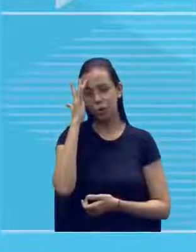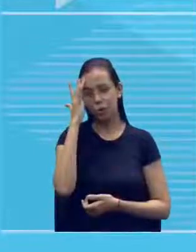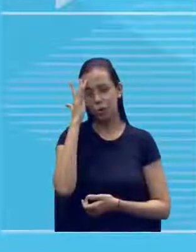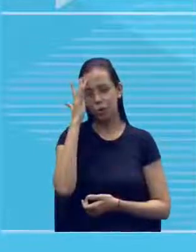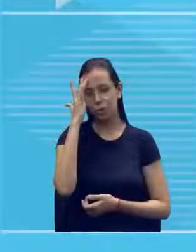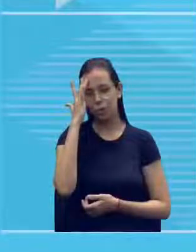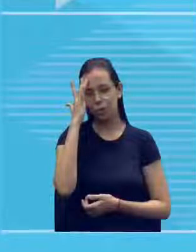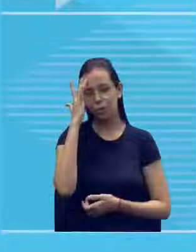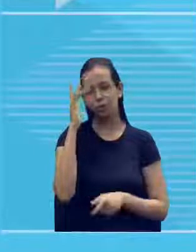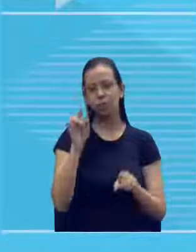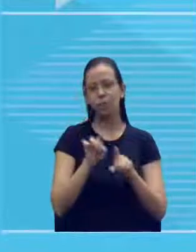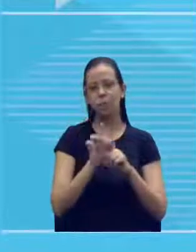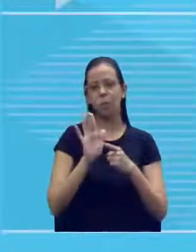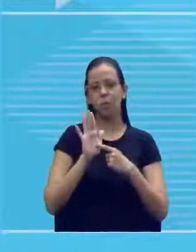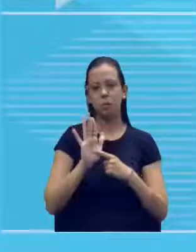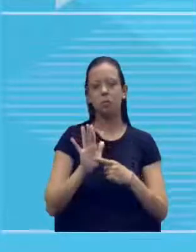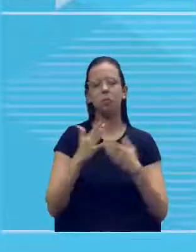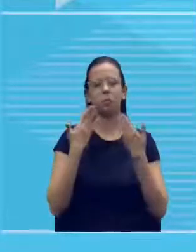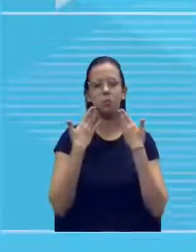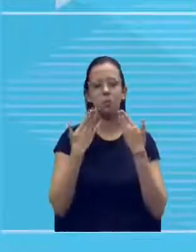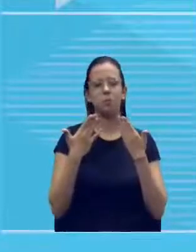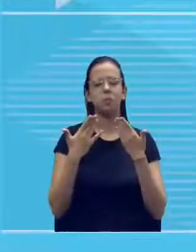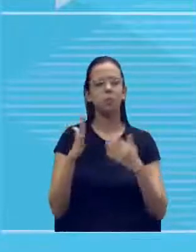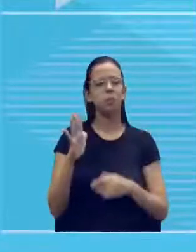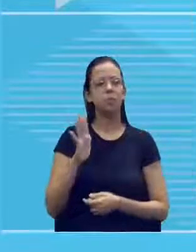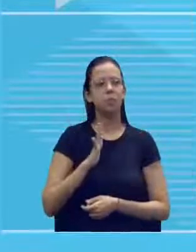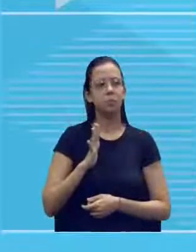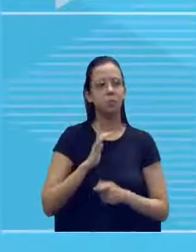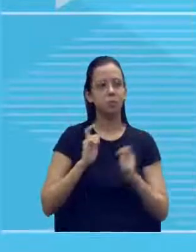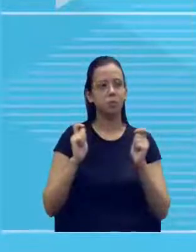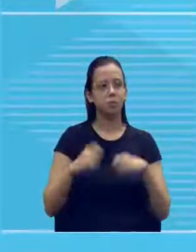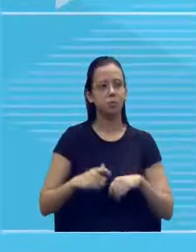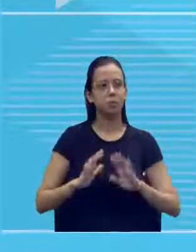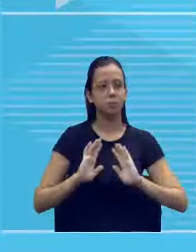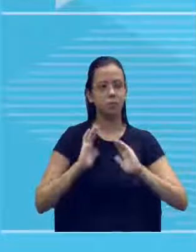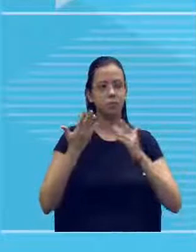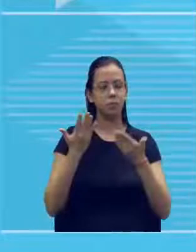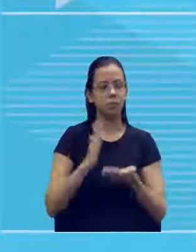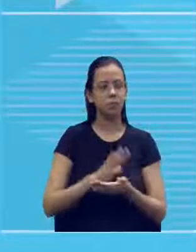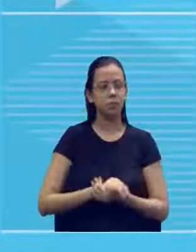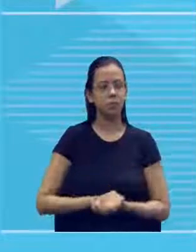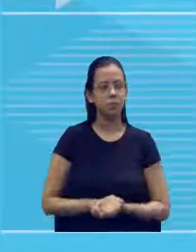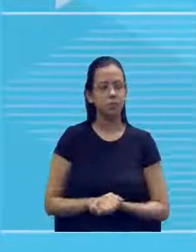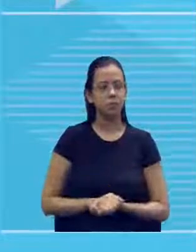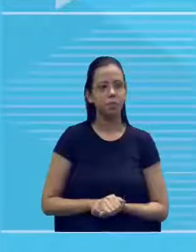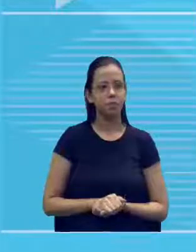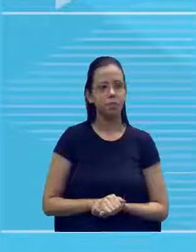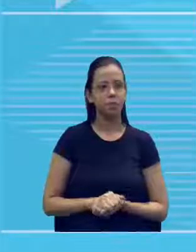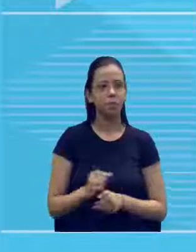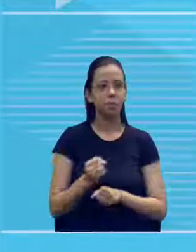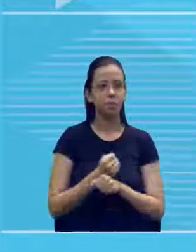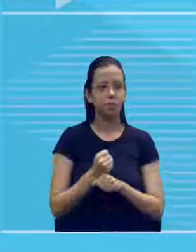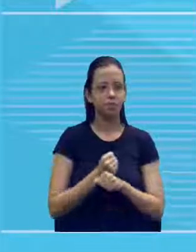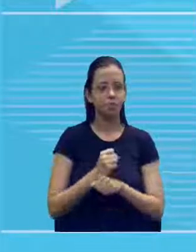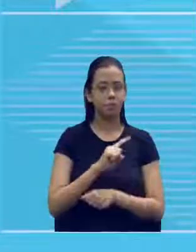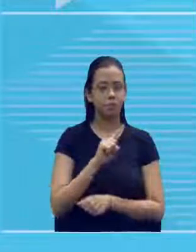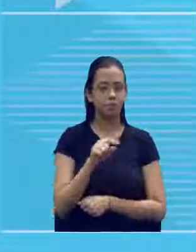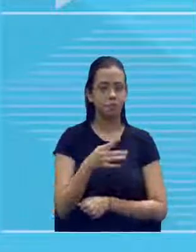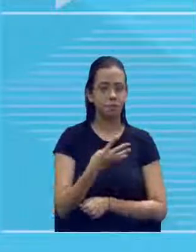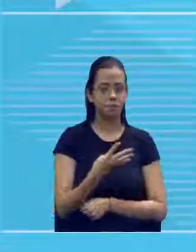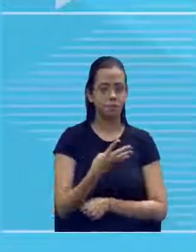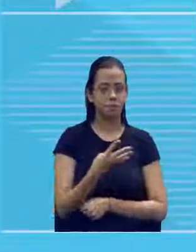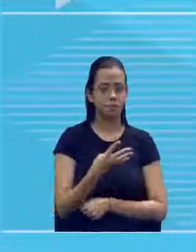de riqueza é possível nessas festas. Em 1959,